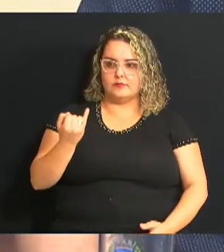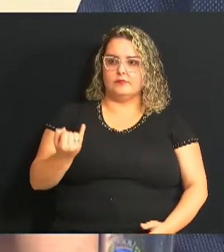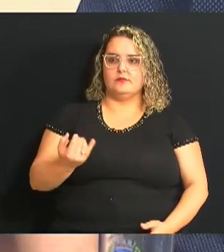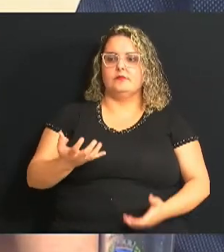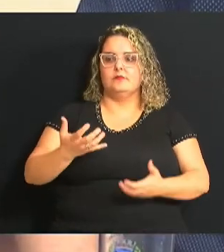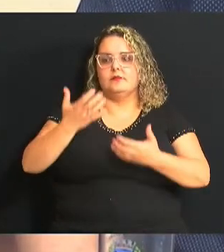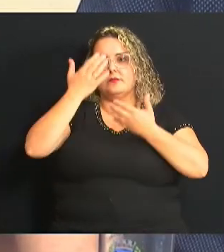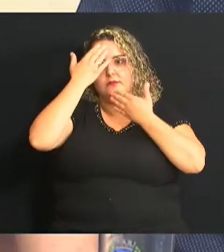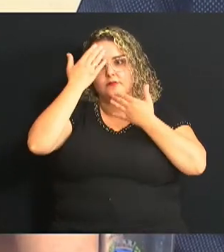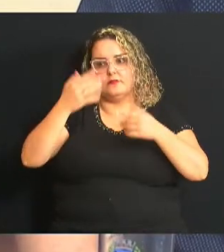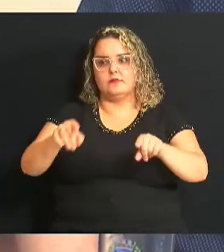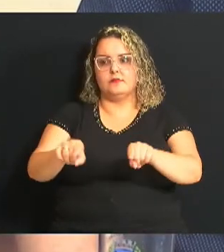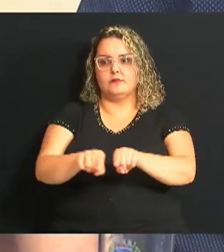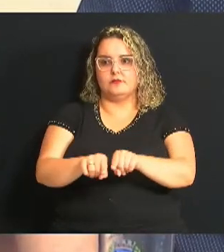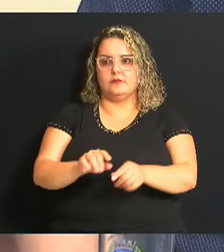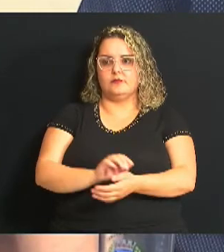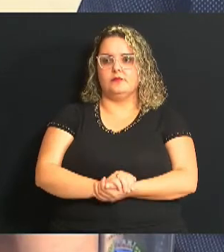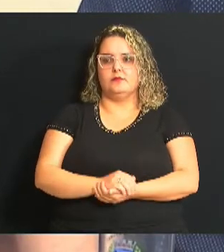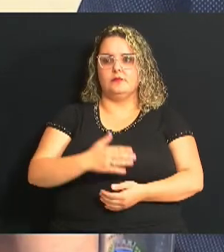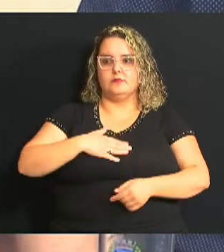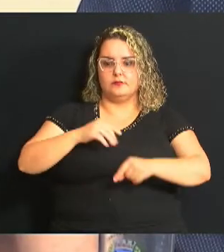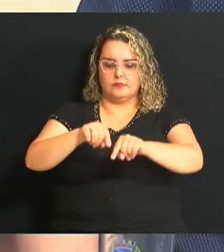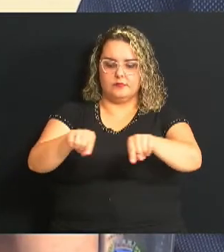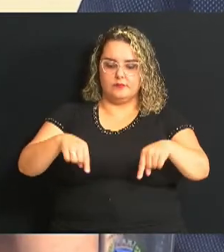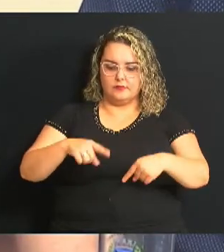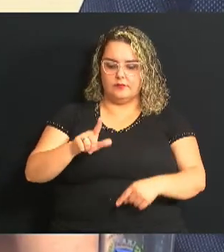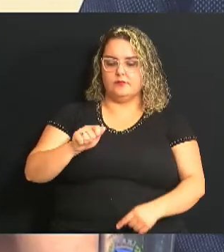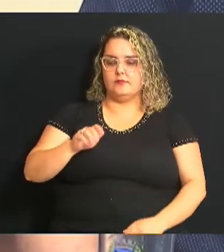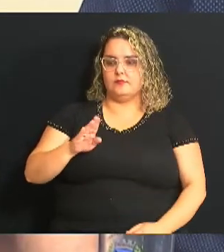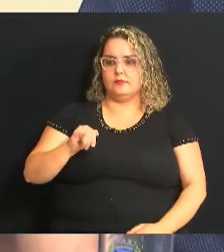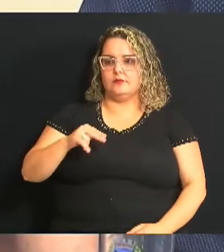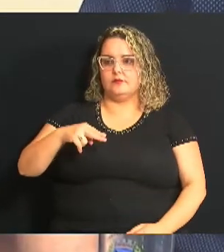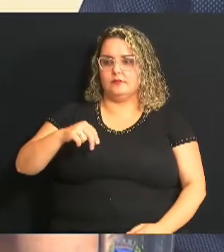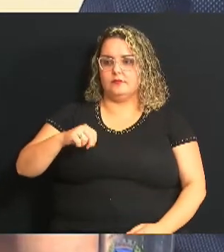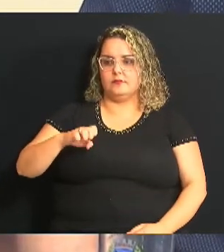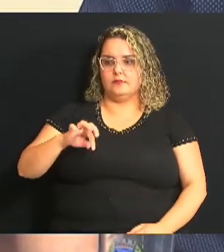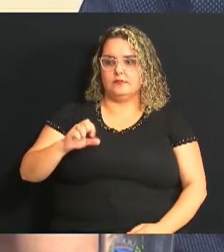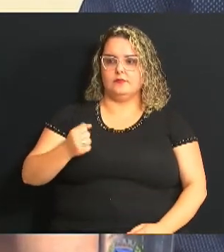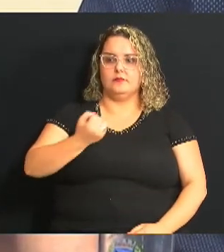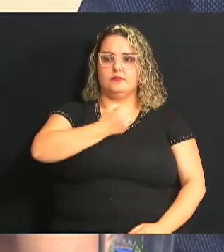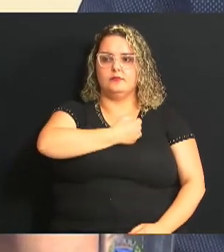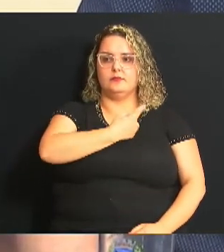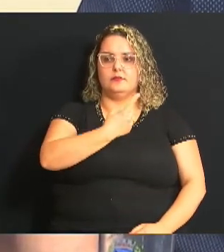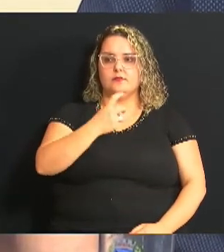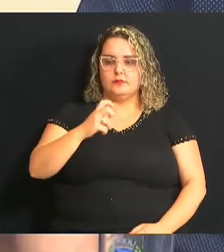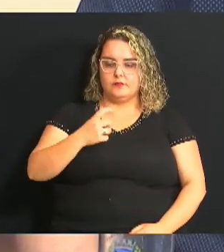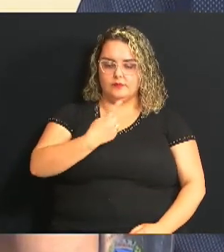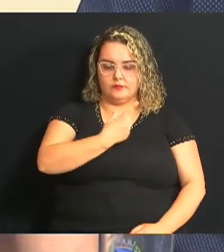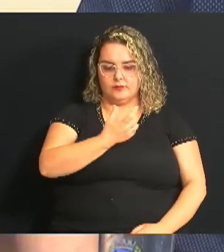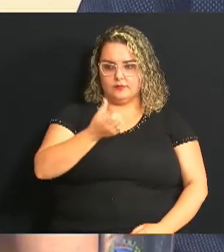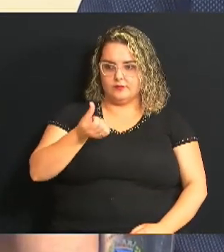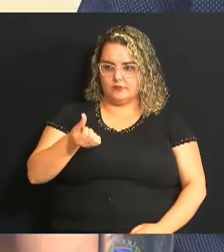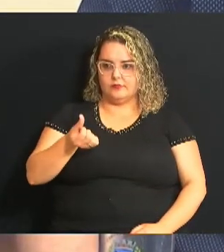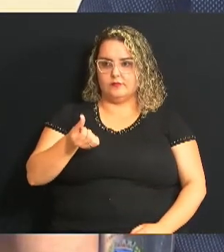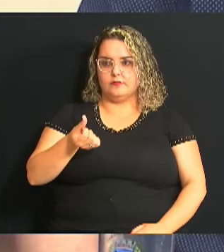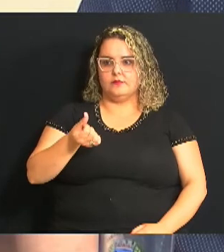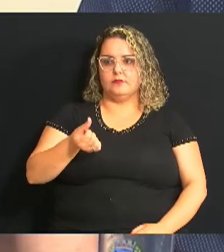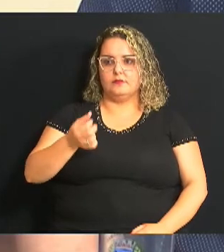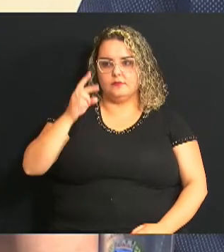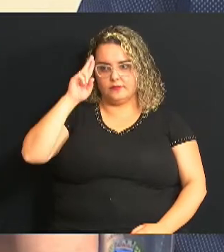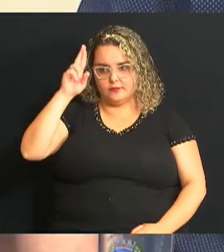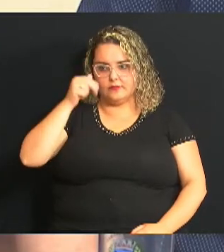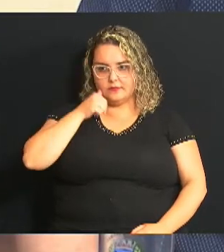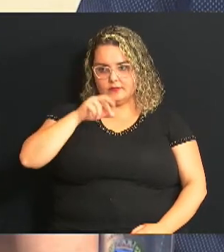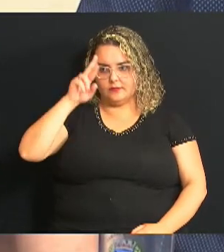também o meu gabinete, o gabinete de número 16 aqui na Câmara, na pessoa da minha chefe de gabinete, a